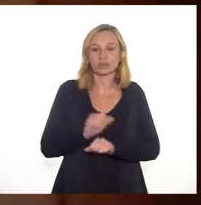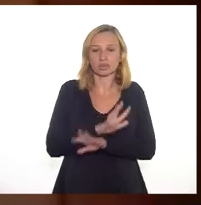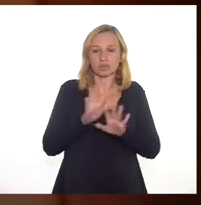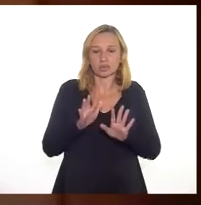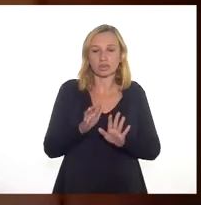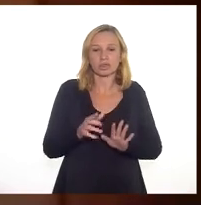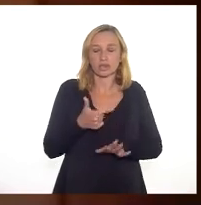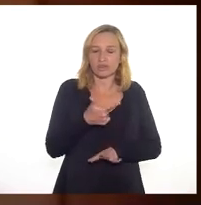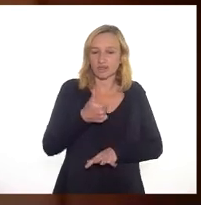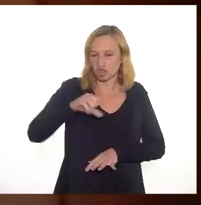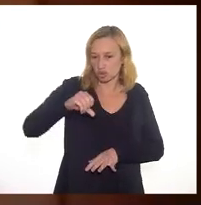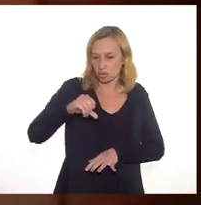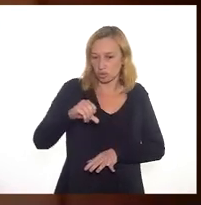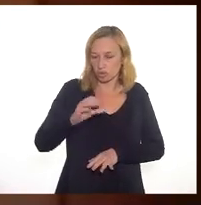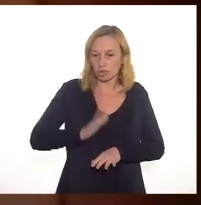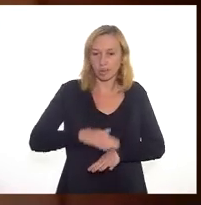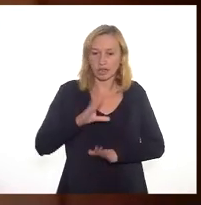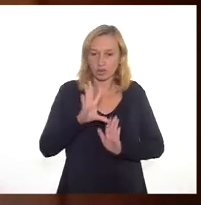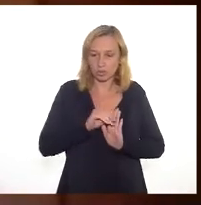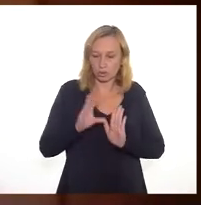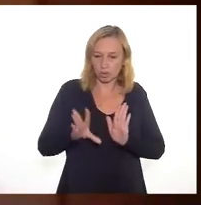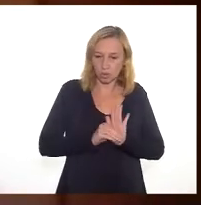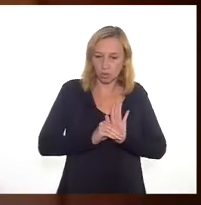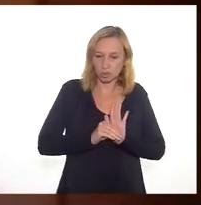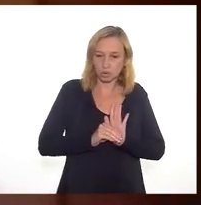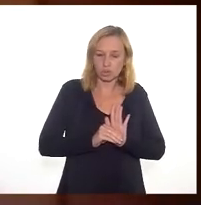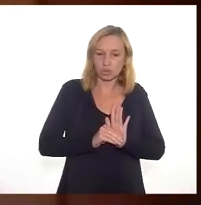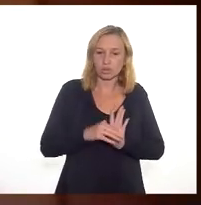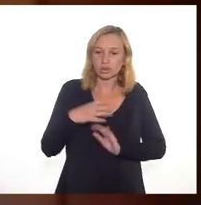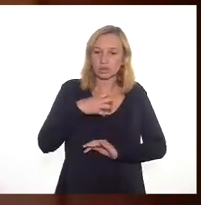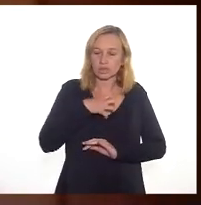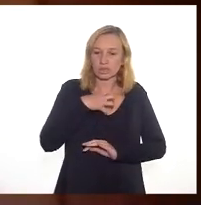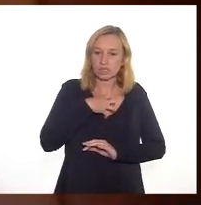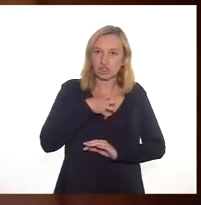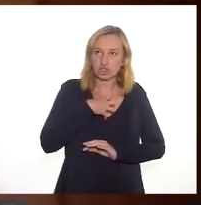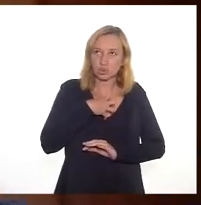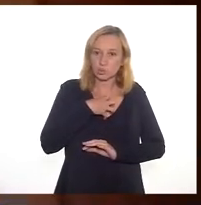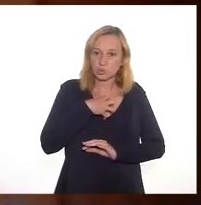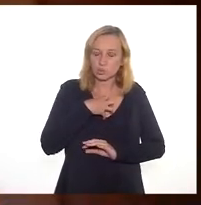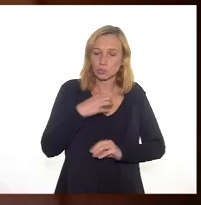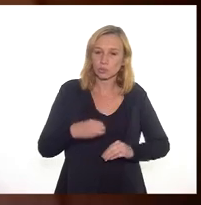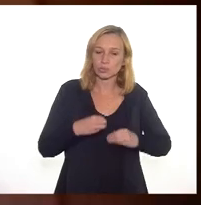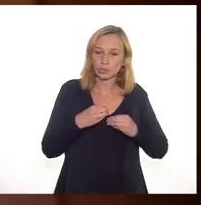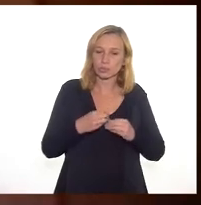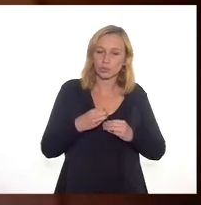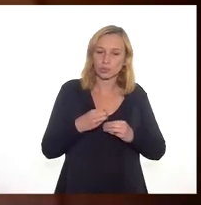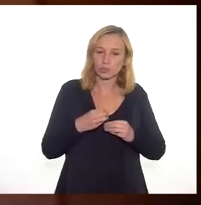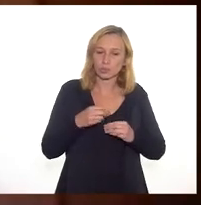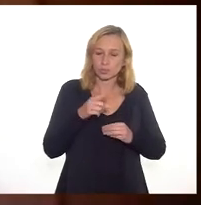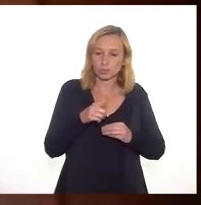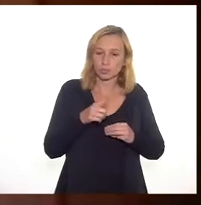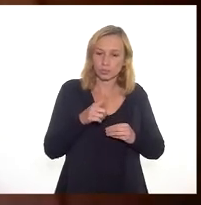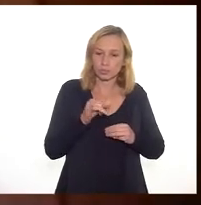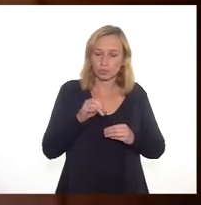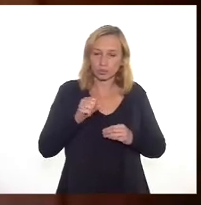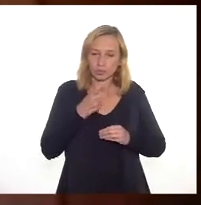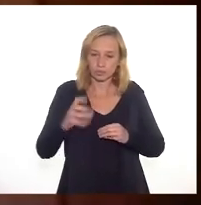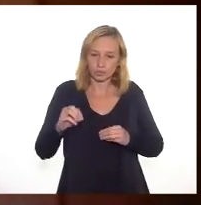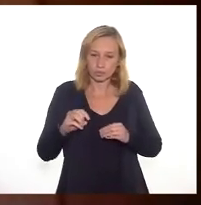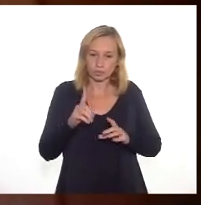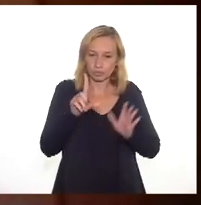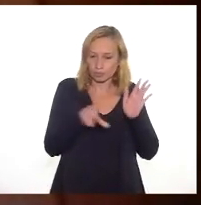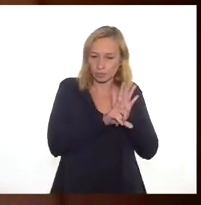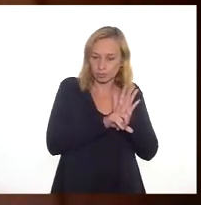E a 29, que é mais de conteúdo, foi no sentido de garantir que essa isenção assegurada pela lei